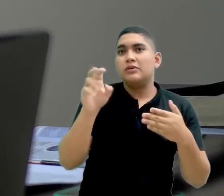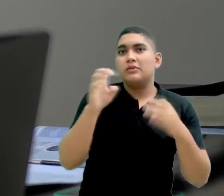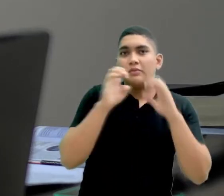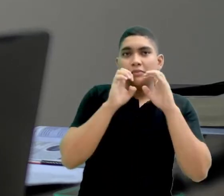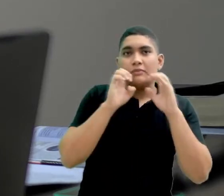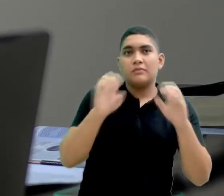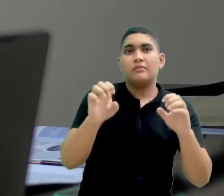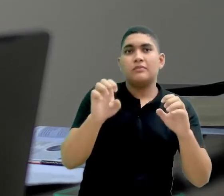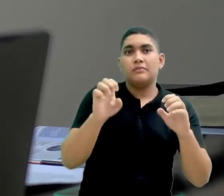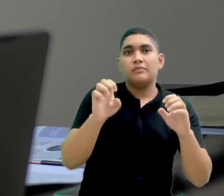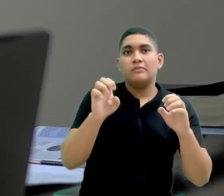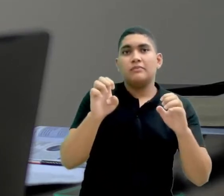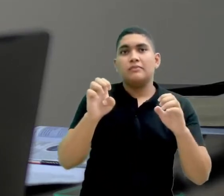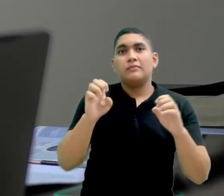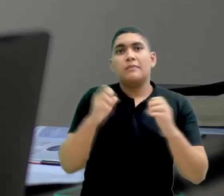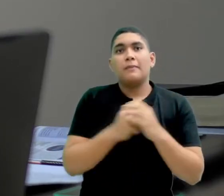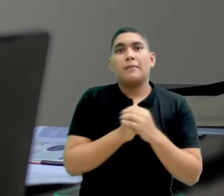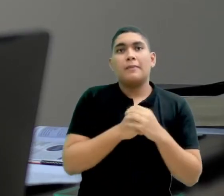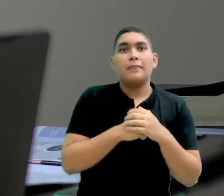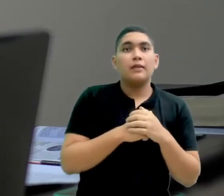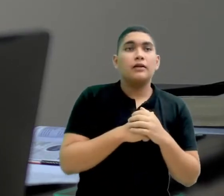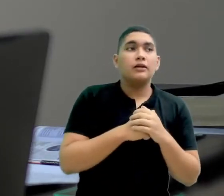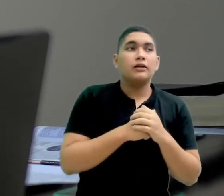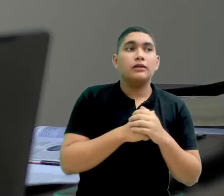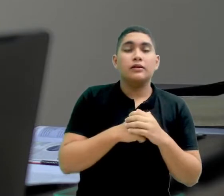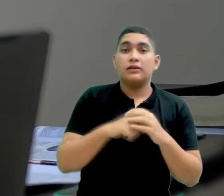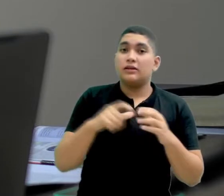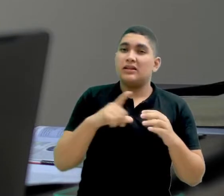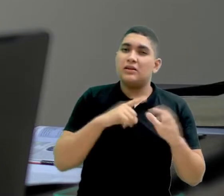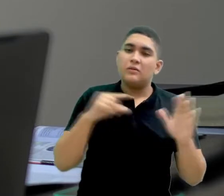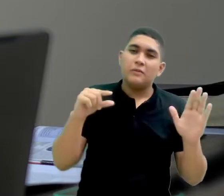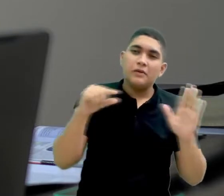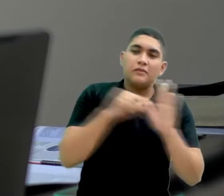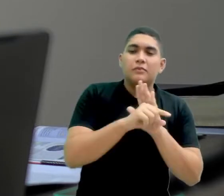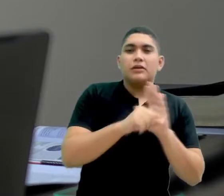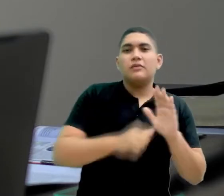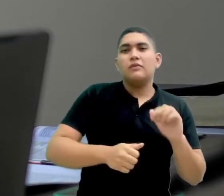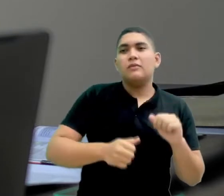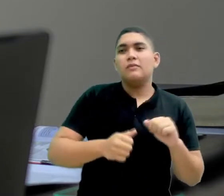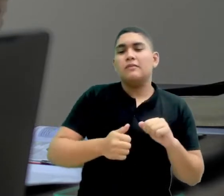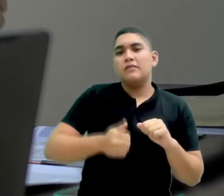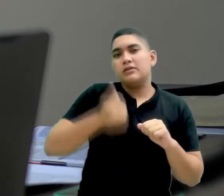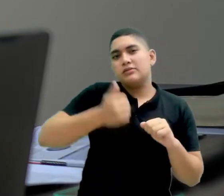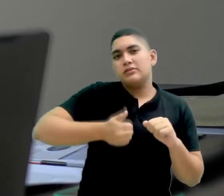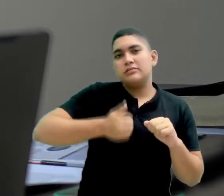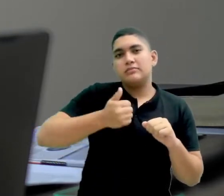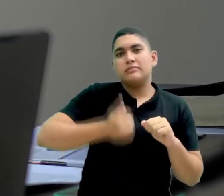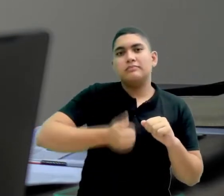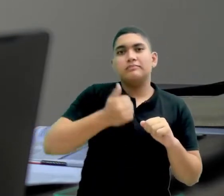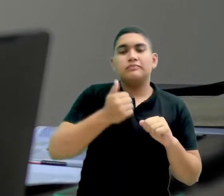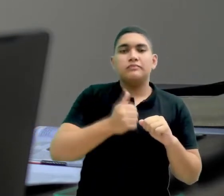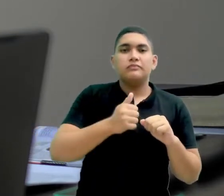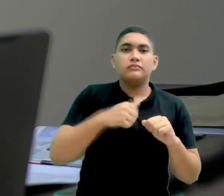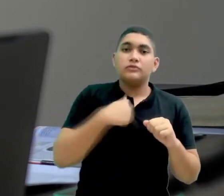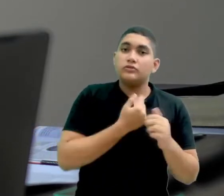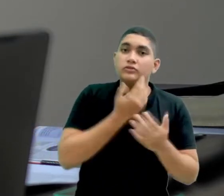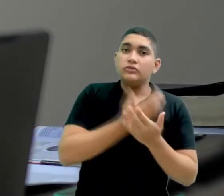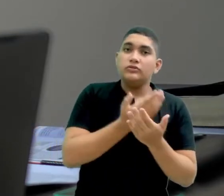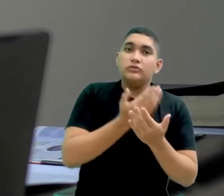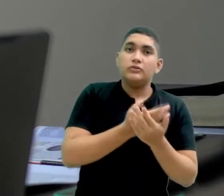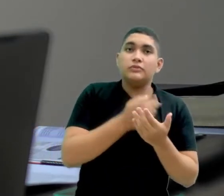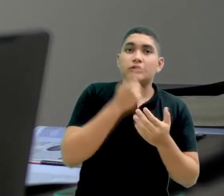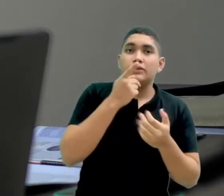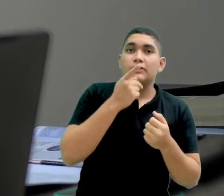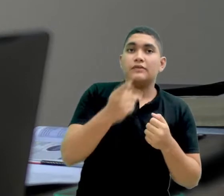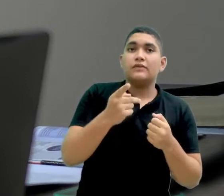justamente provocado por conta do primeiro versículo, né, que nós estamos estudando, que vai falar justamente assim.